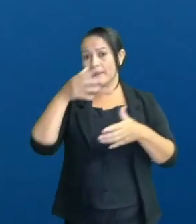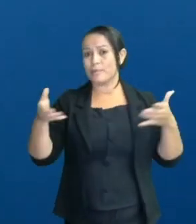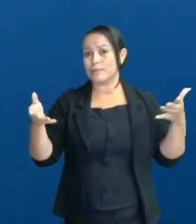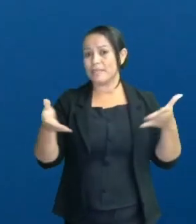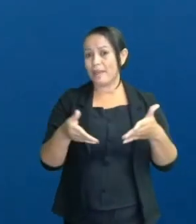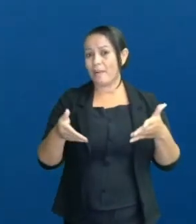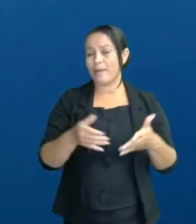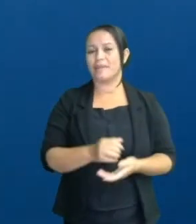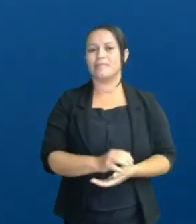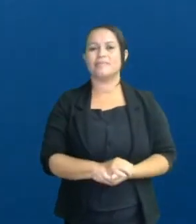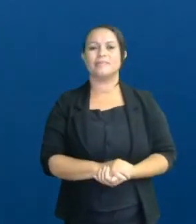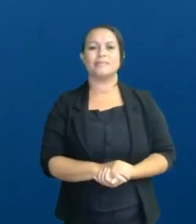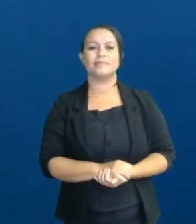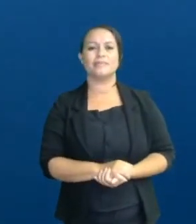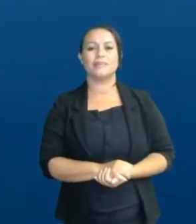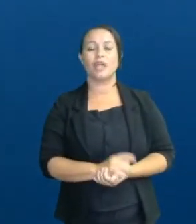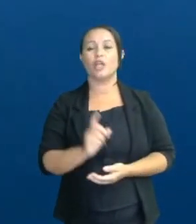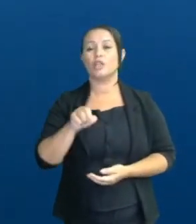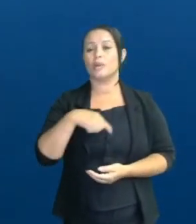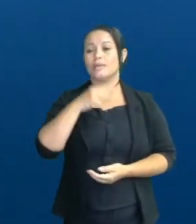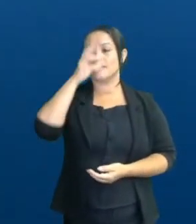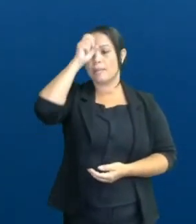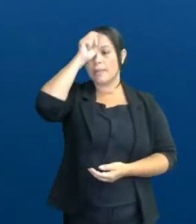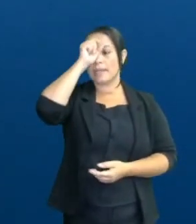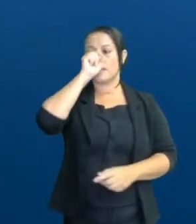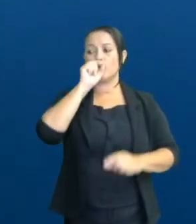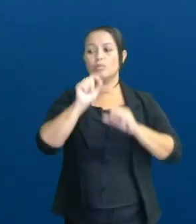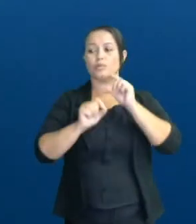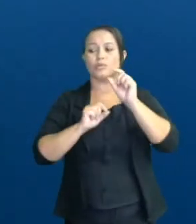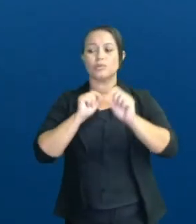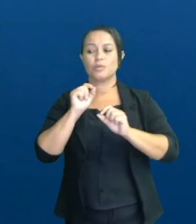agora? A gente